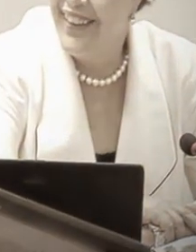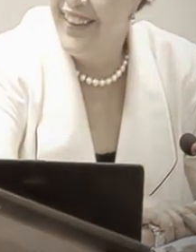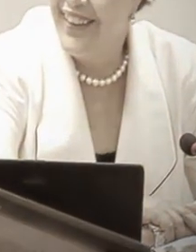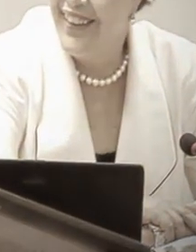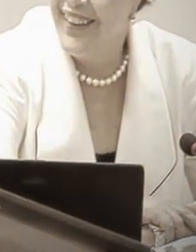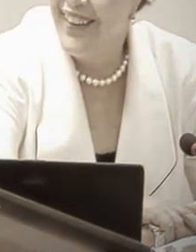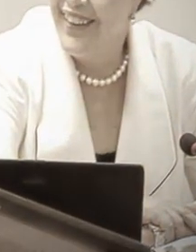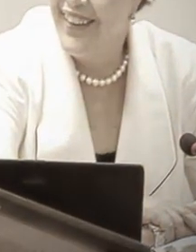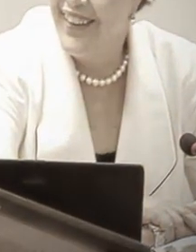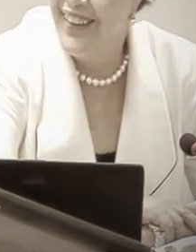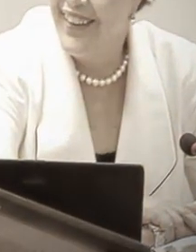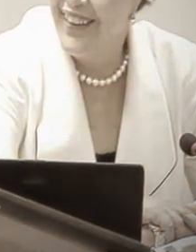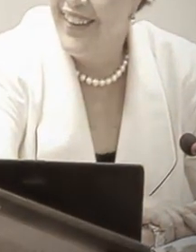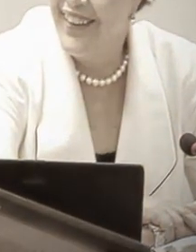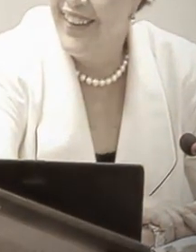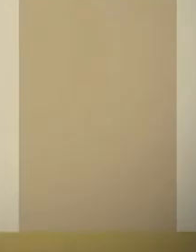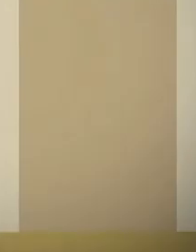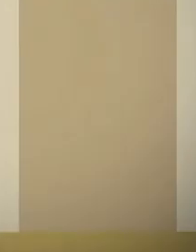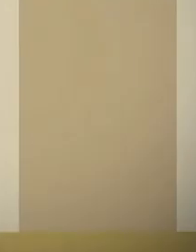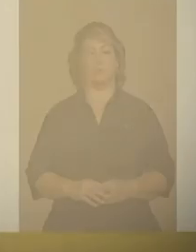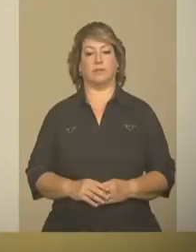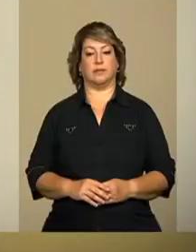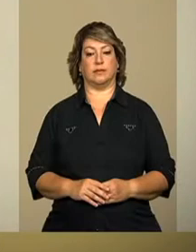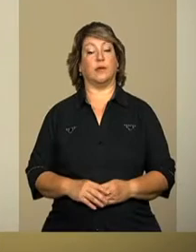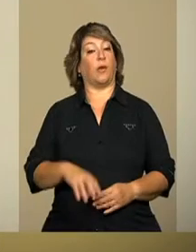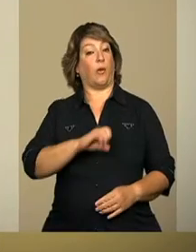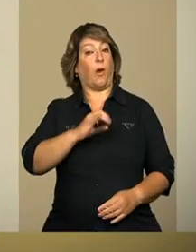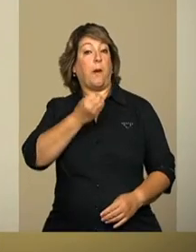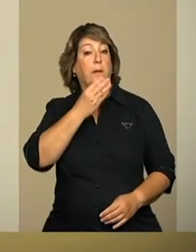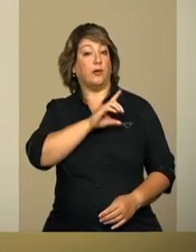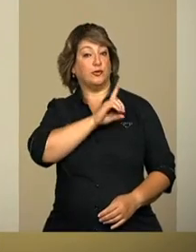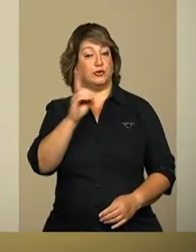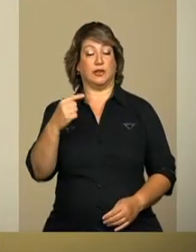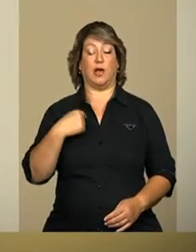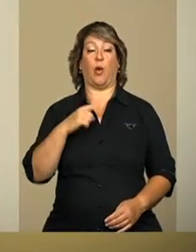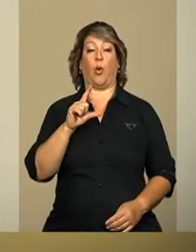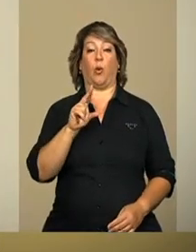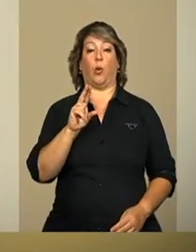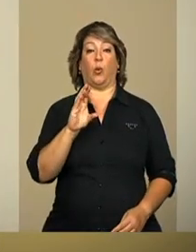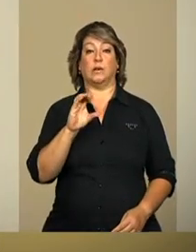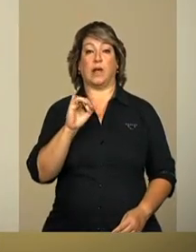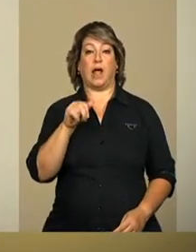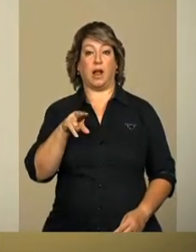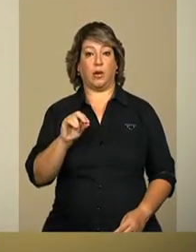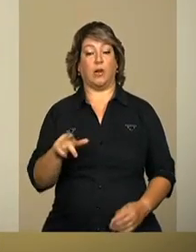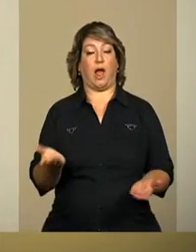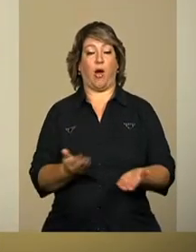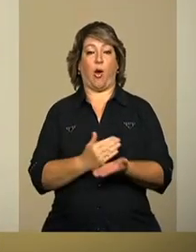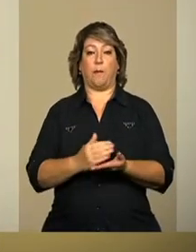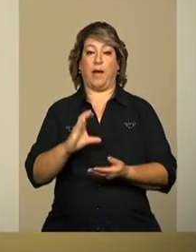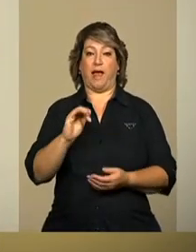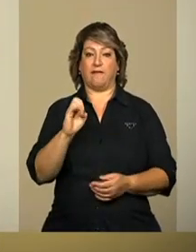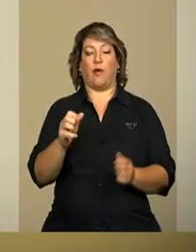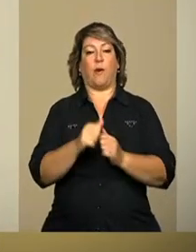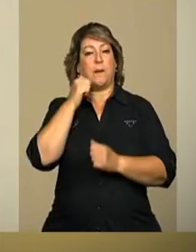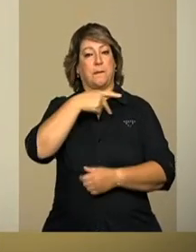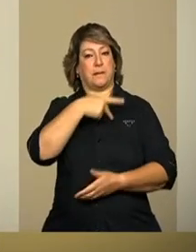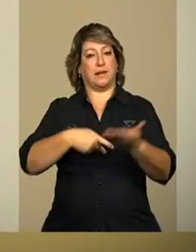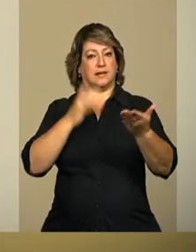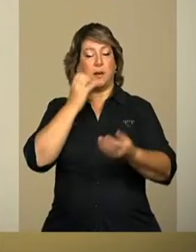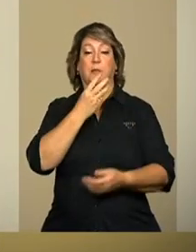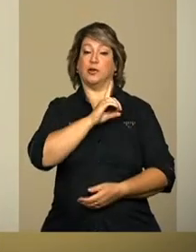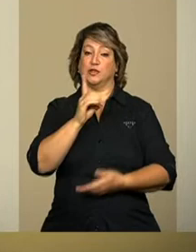café com a Presidenta Olá bom dia eu sou o Luciano Seixas e começa agora mais um café com a presidenta Dilma Bom dia